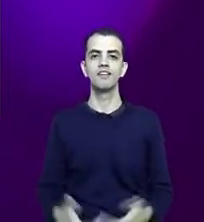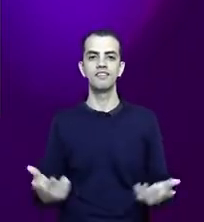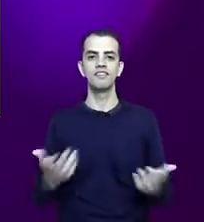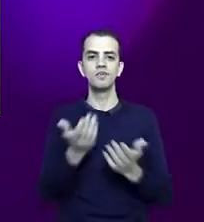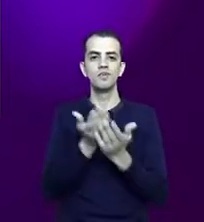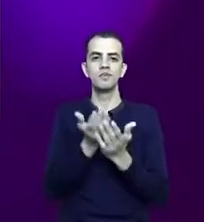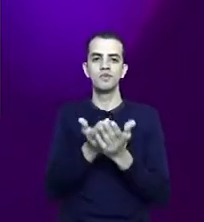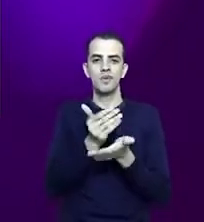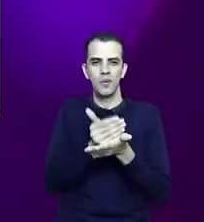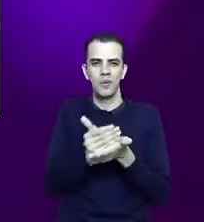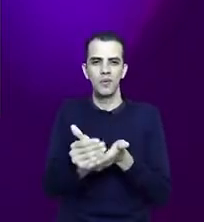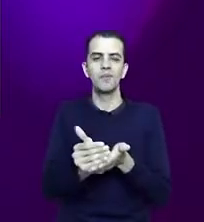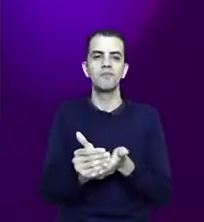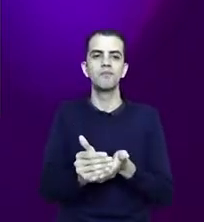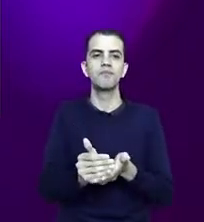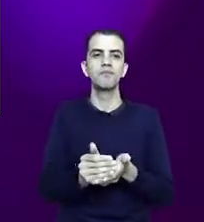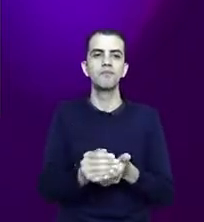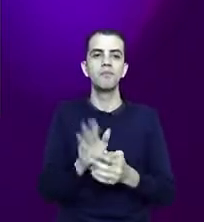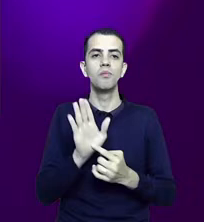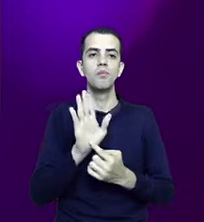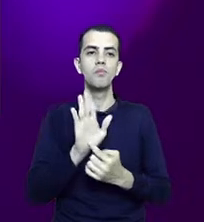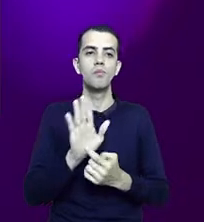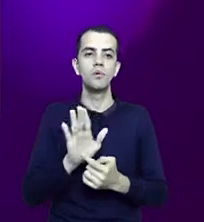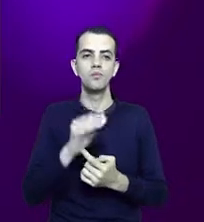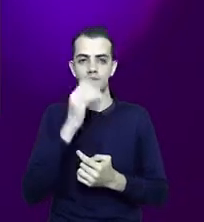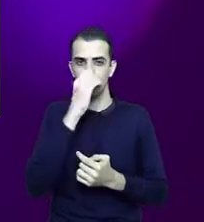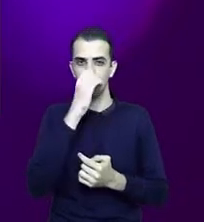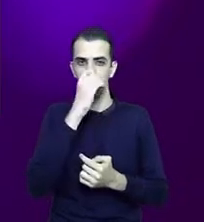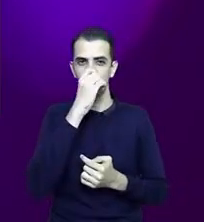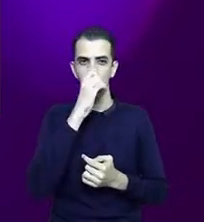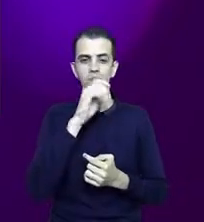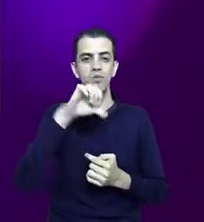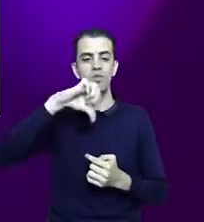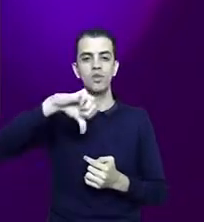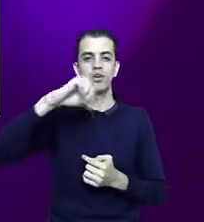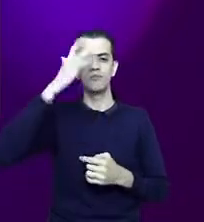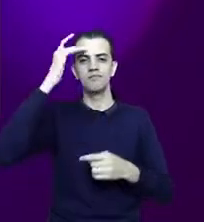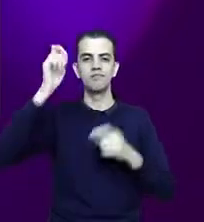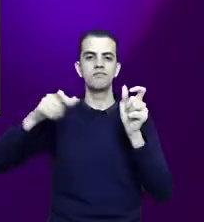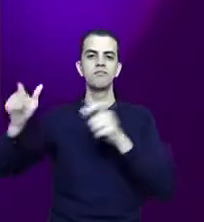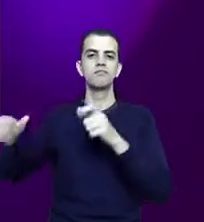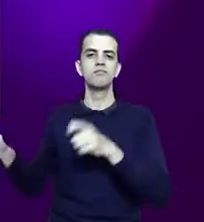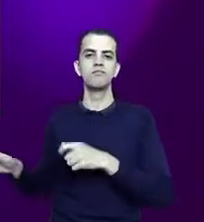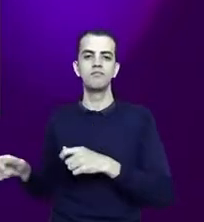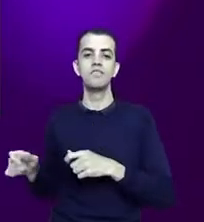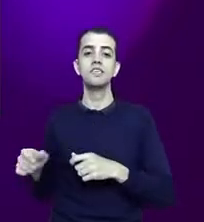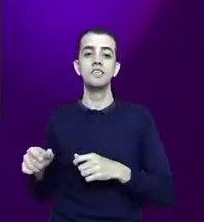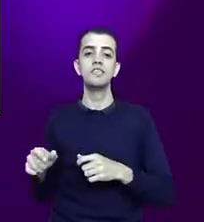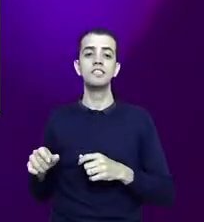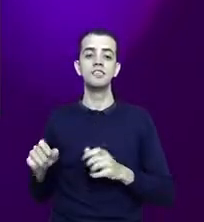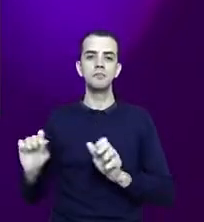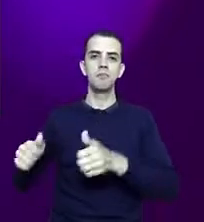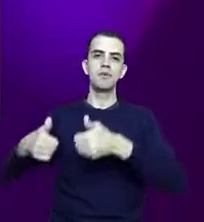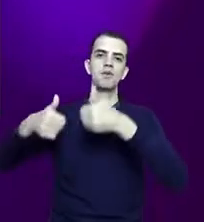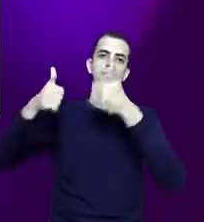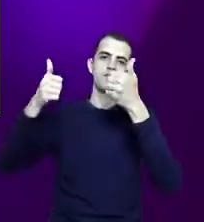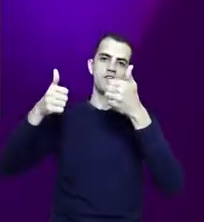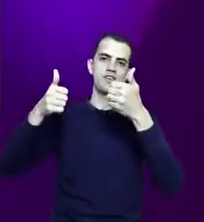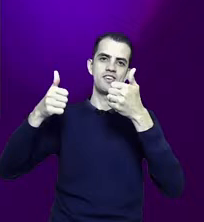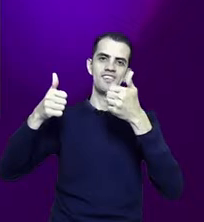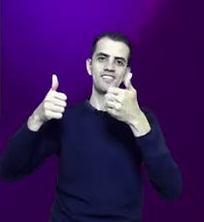inicial aí, piloto, que nós fizemos com 9 pacientes, a gente observou que os parâmetros funcionais e radiográficos foram melhorados de